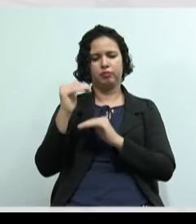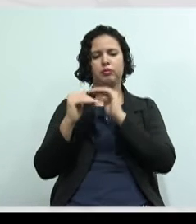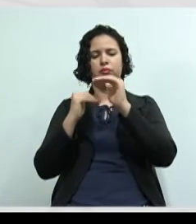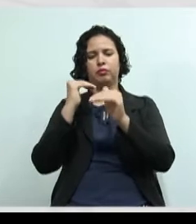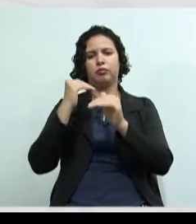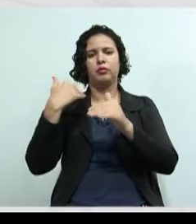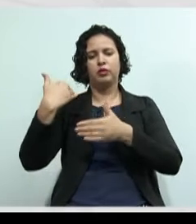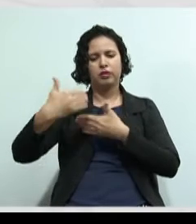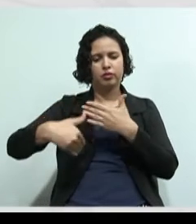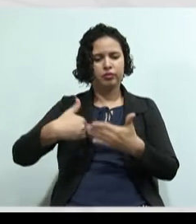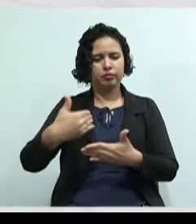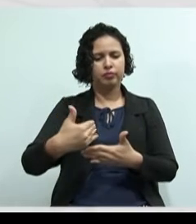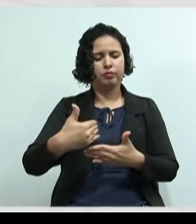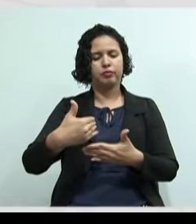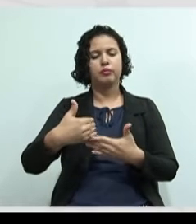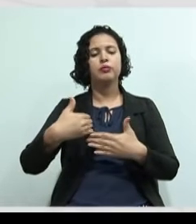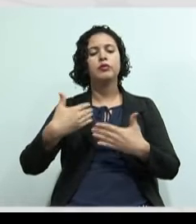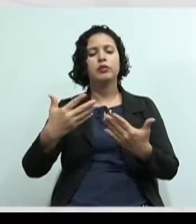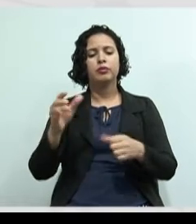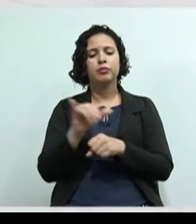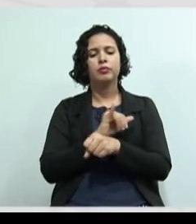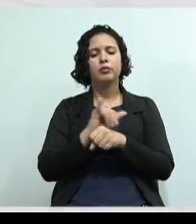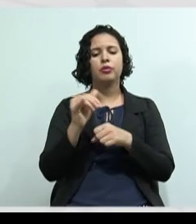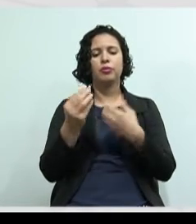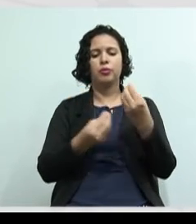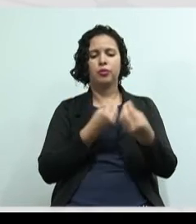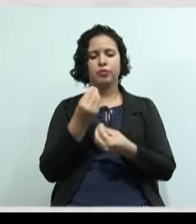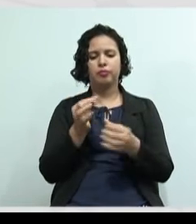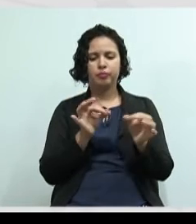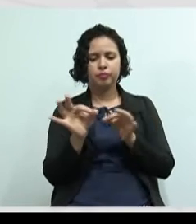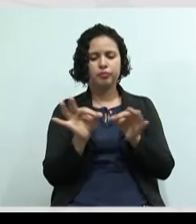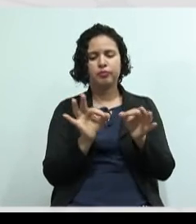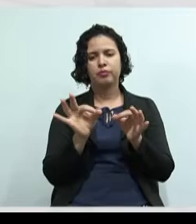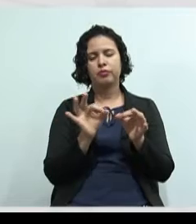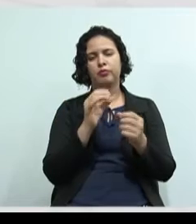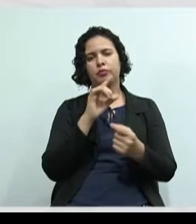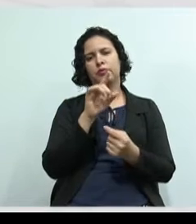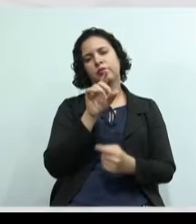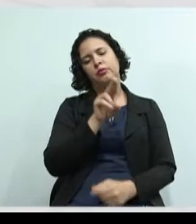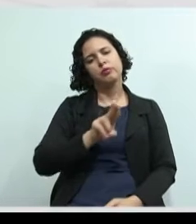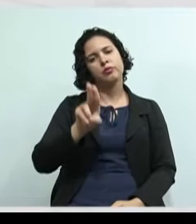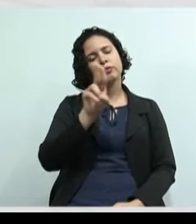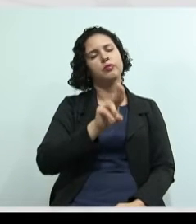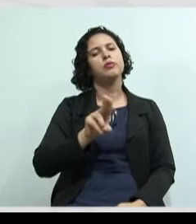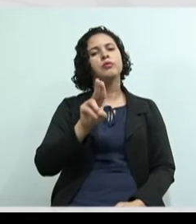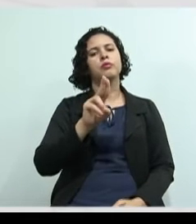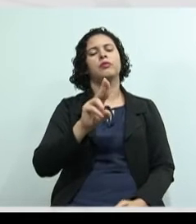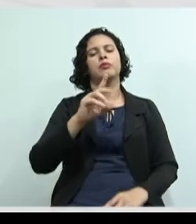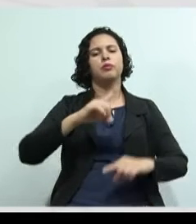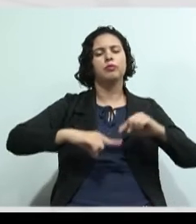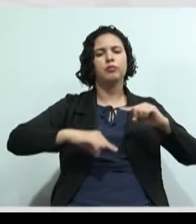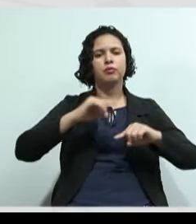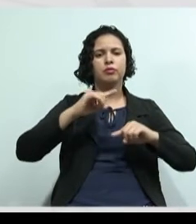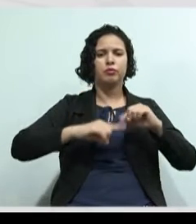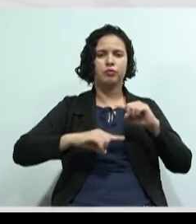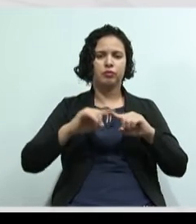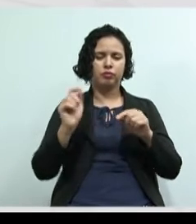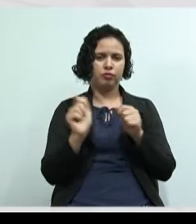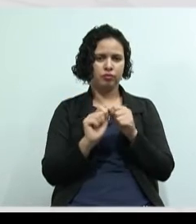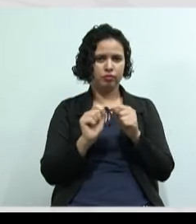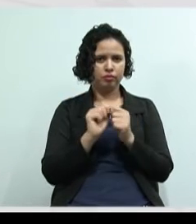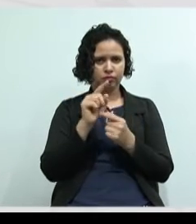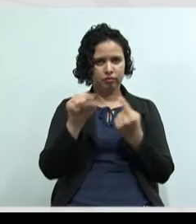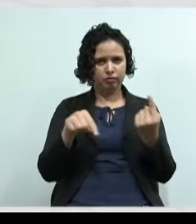desenvolvimento. Essas estratégias determinam como preparar e aplicar os meios e recursos disponíveis na realização dos